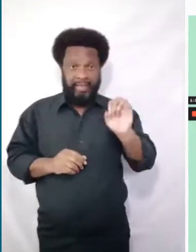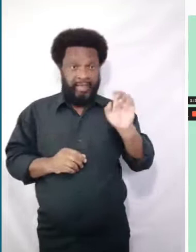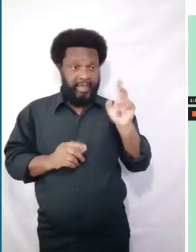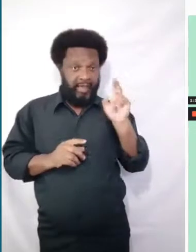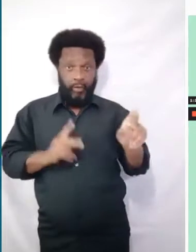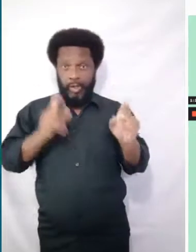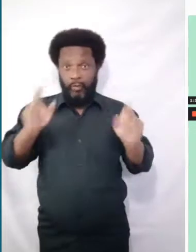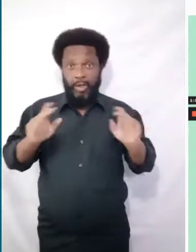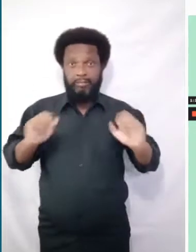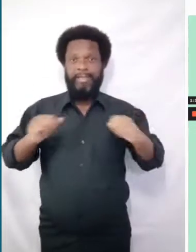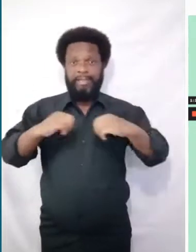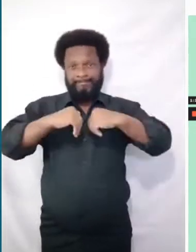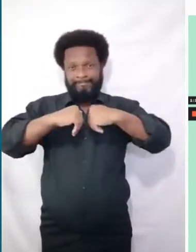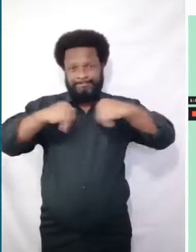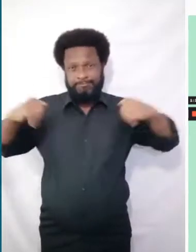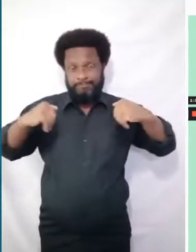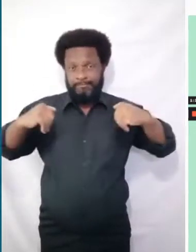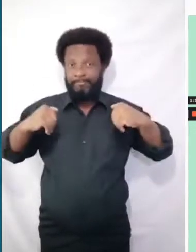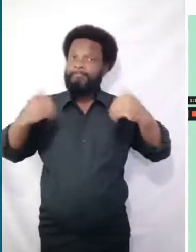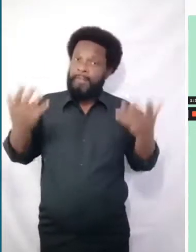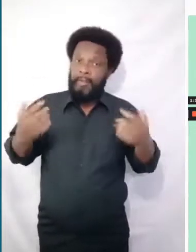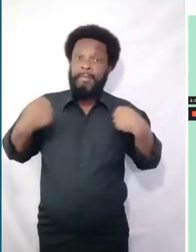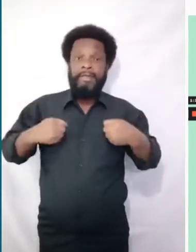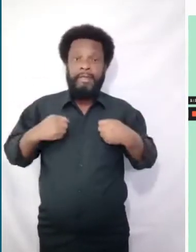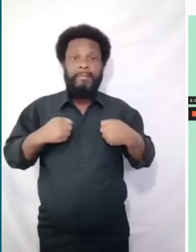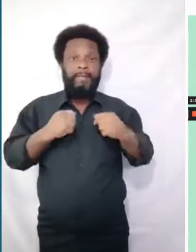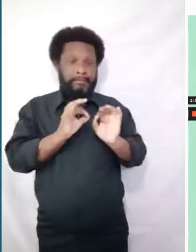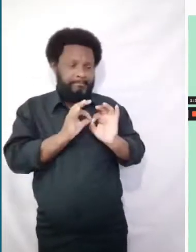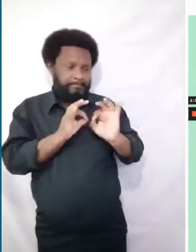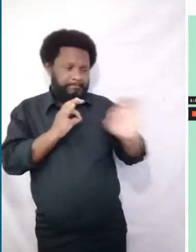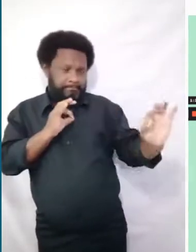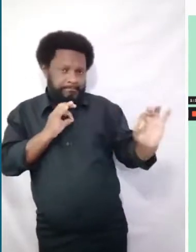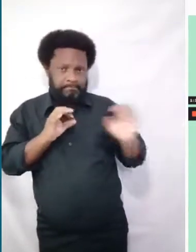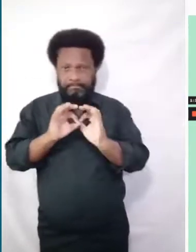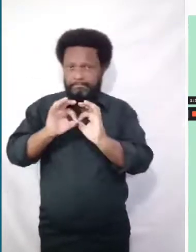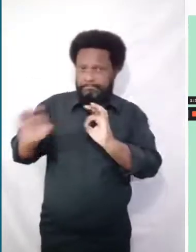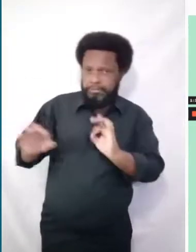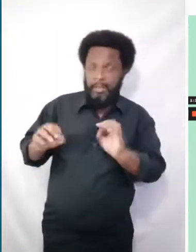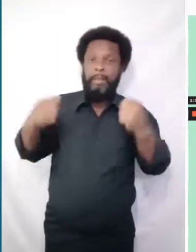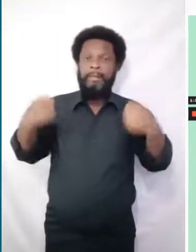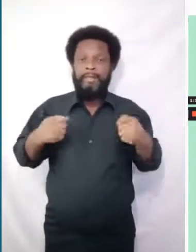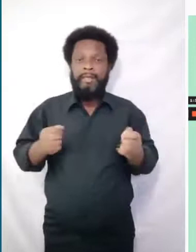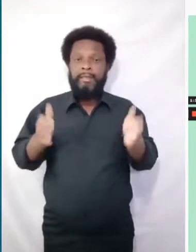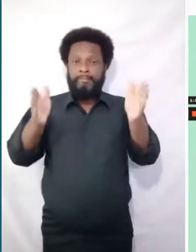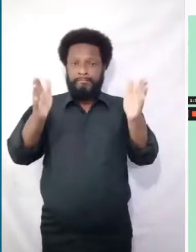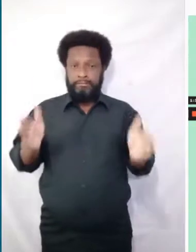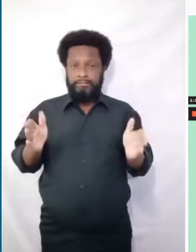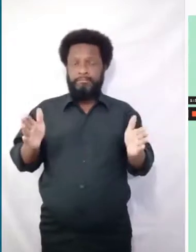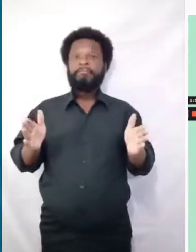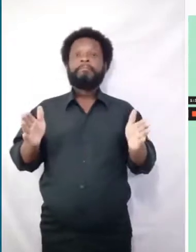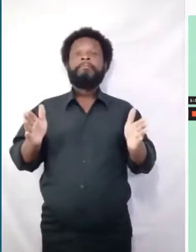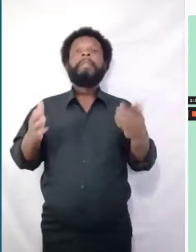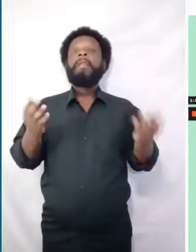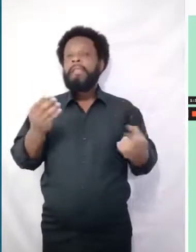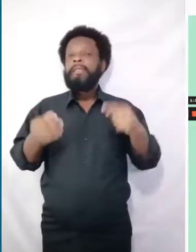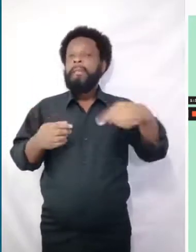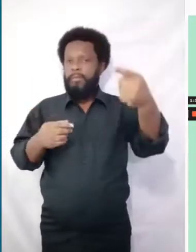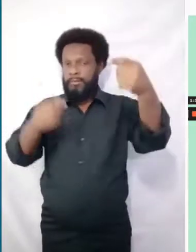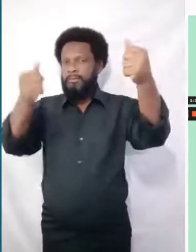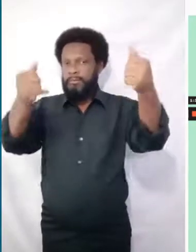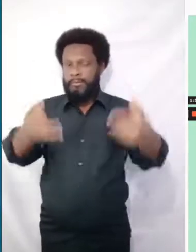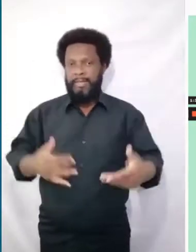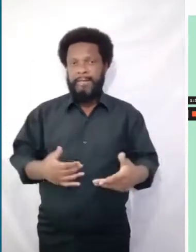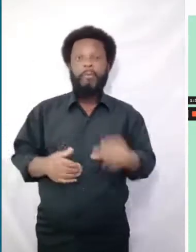a gente sabe que cargas iguais se repelem. Então, existe ali uma distância que precisa ser respeitada pelos elétrons, sejam esses